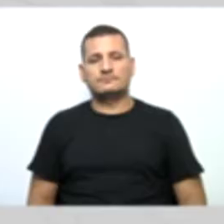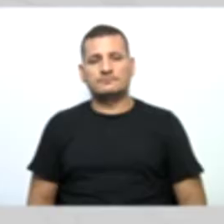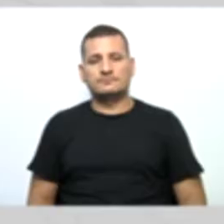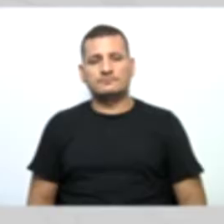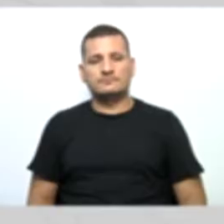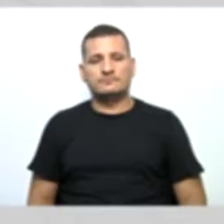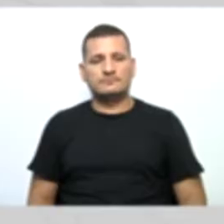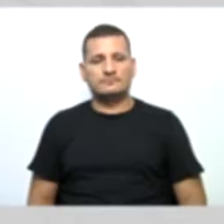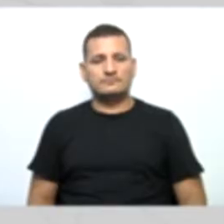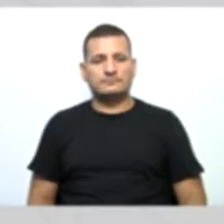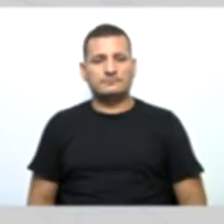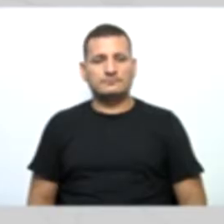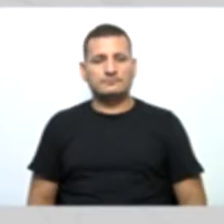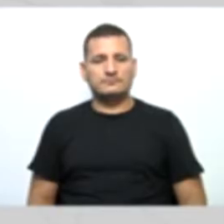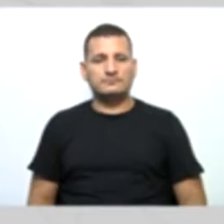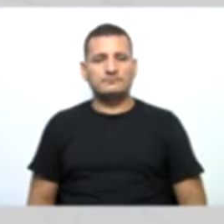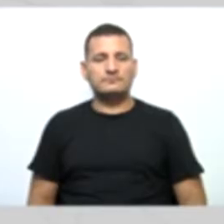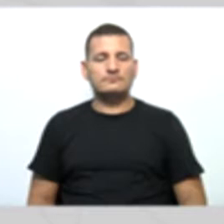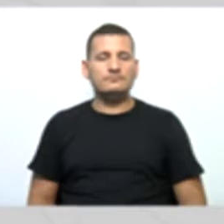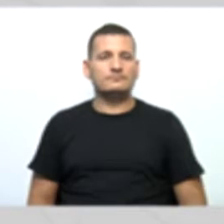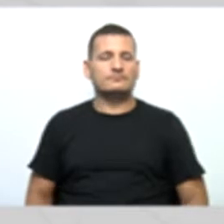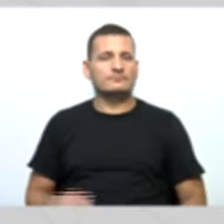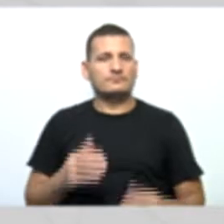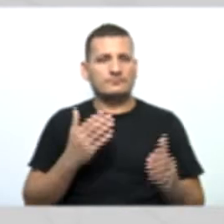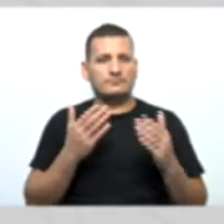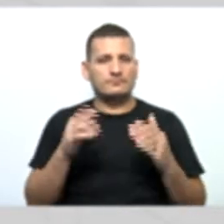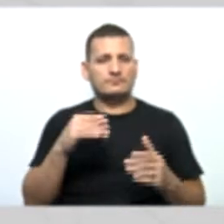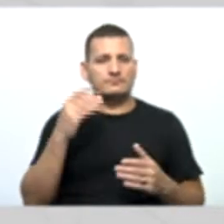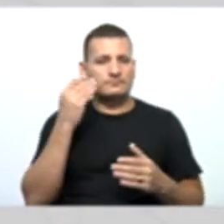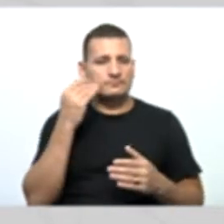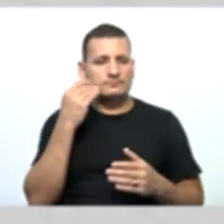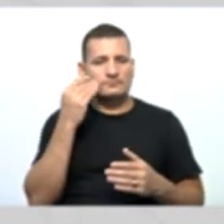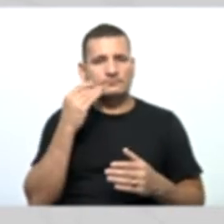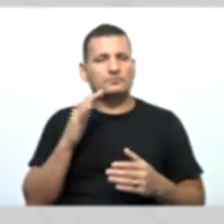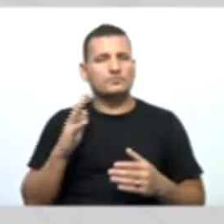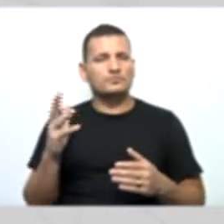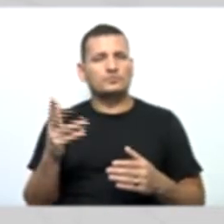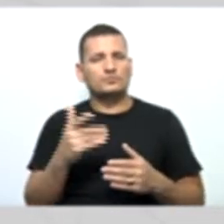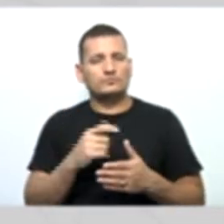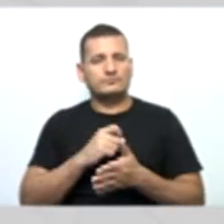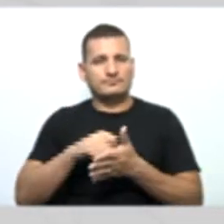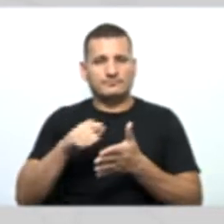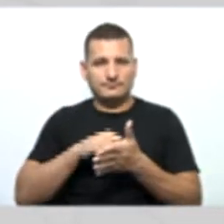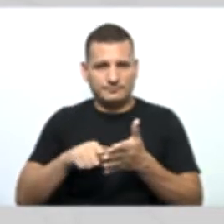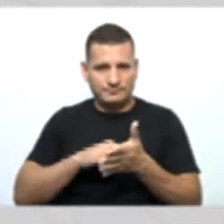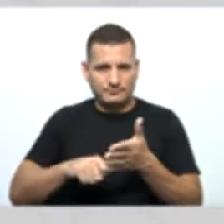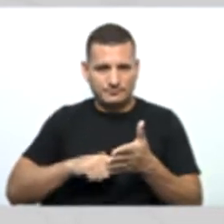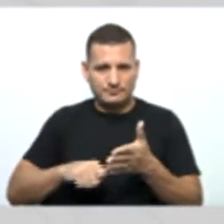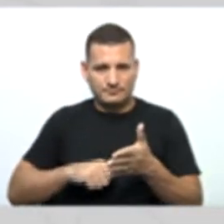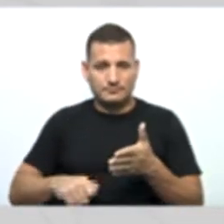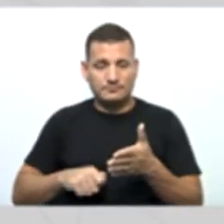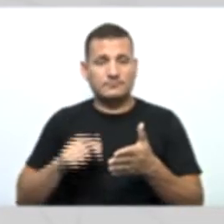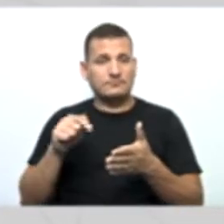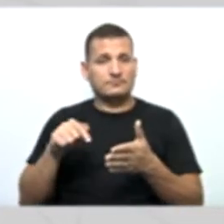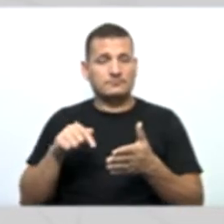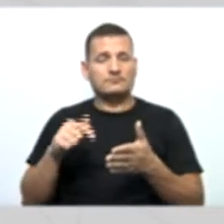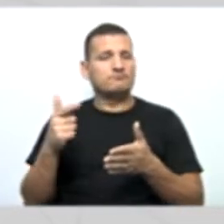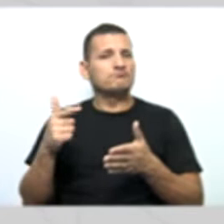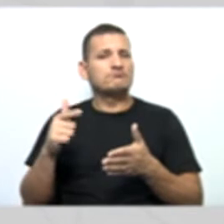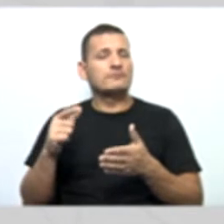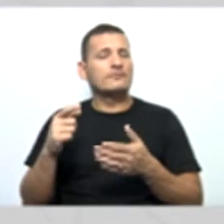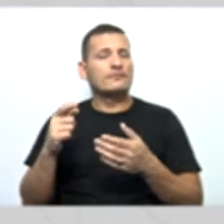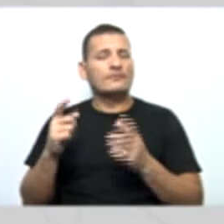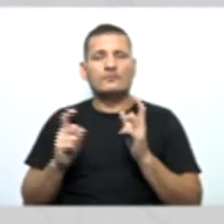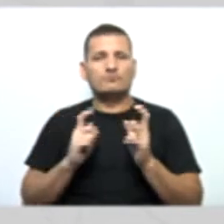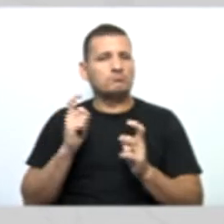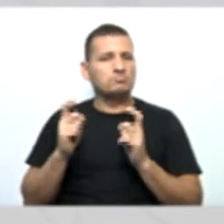gente, ó. É a verificação de todos os requisitos levantados. Nesta fase, ainda não se tem a